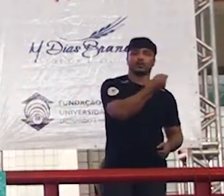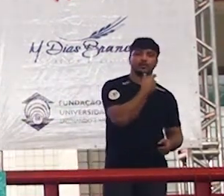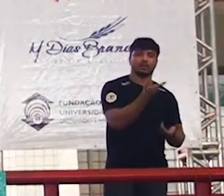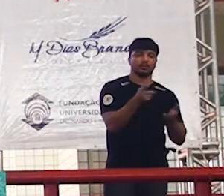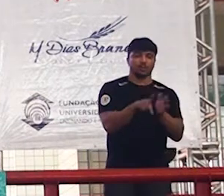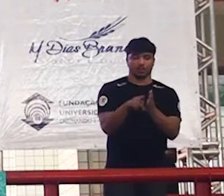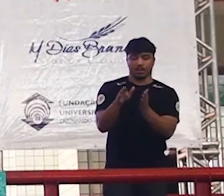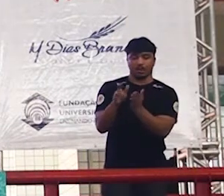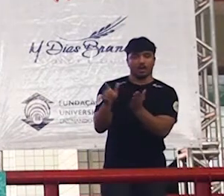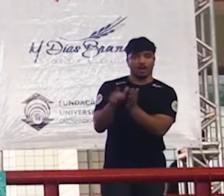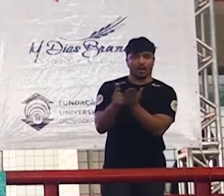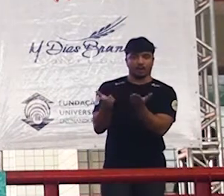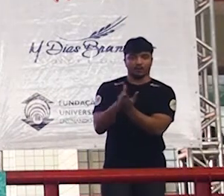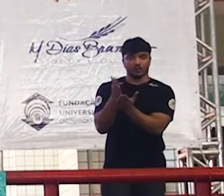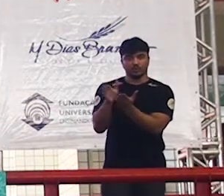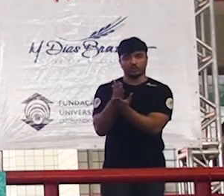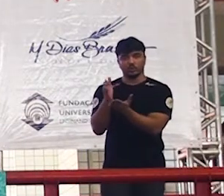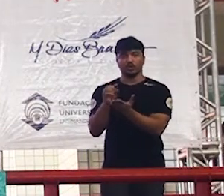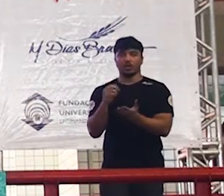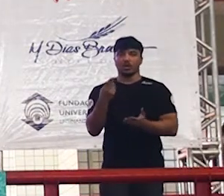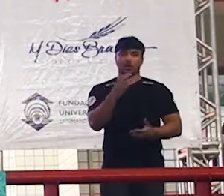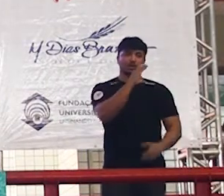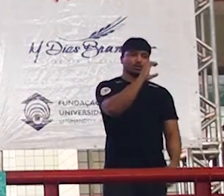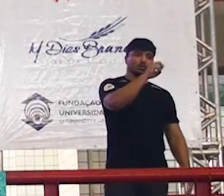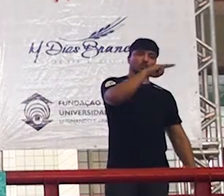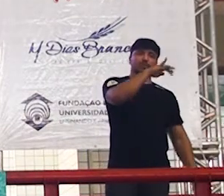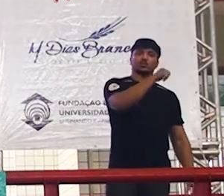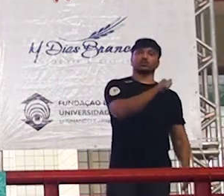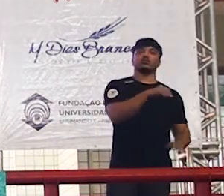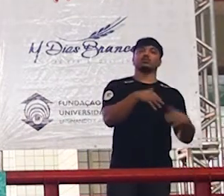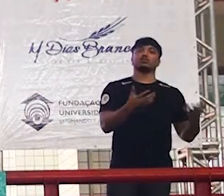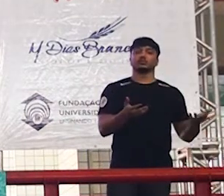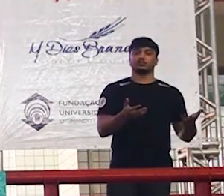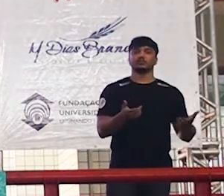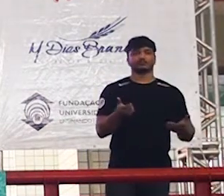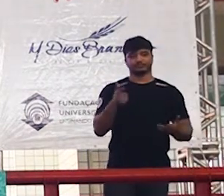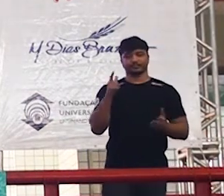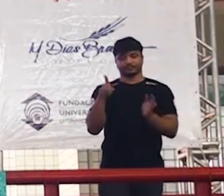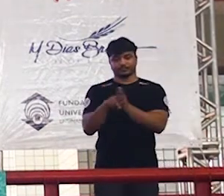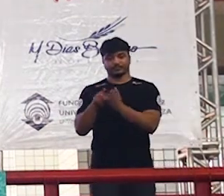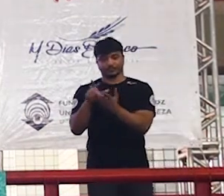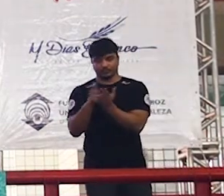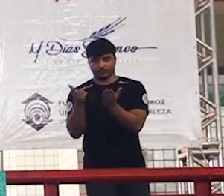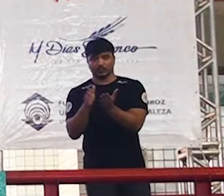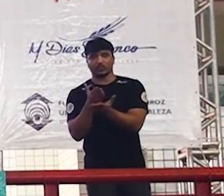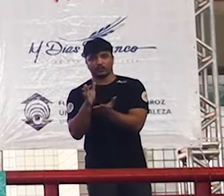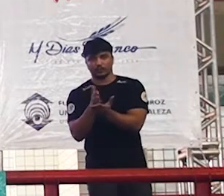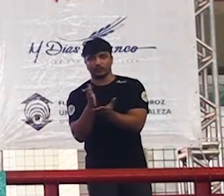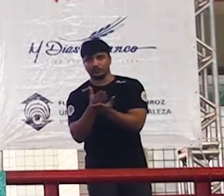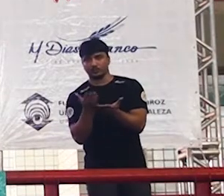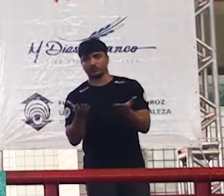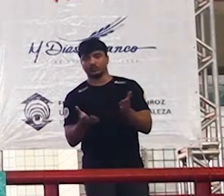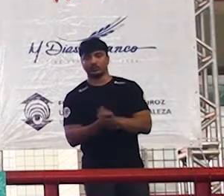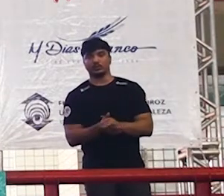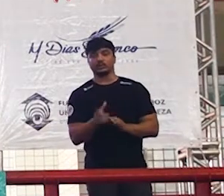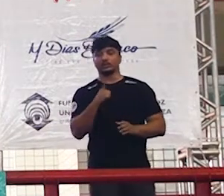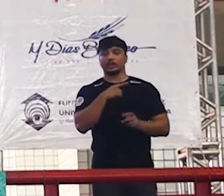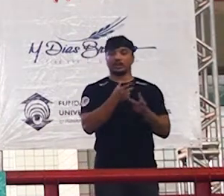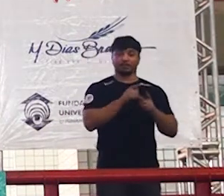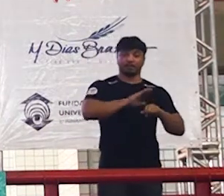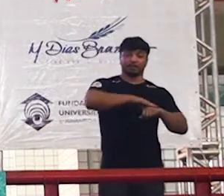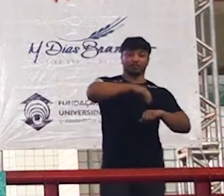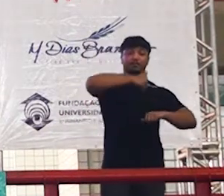revista ou uma crônica? Uma reportagem de uma revista. Quanto